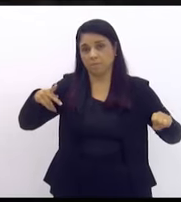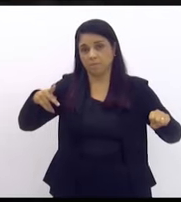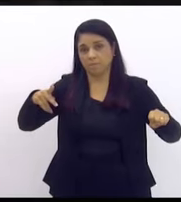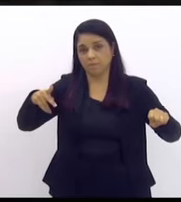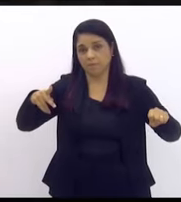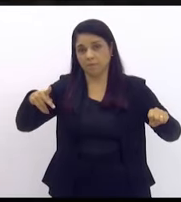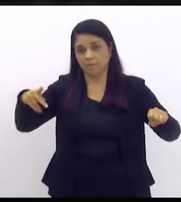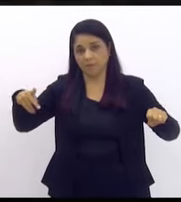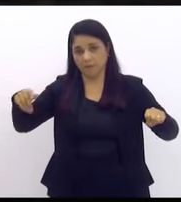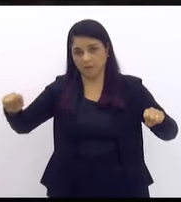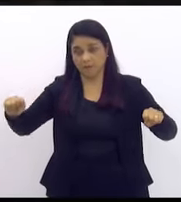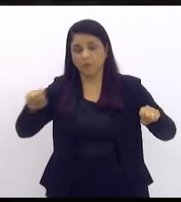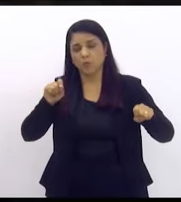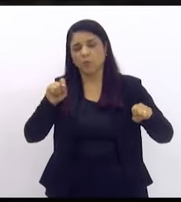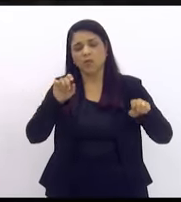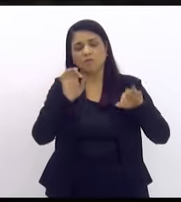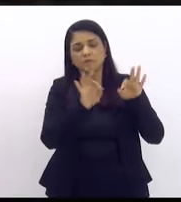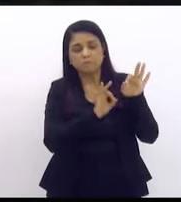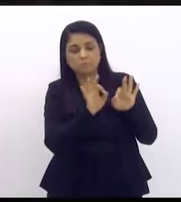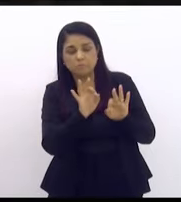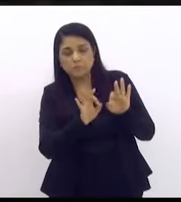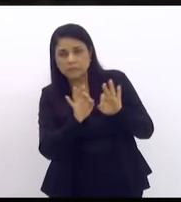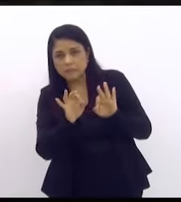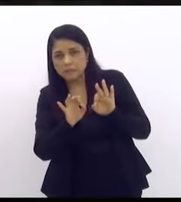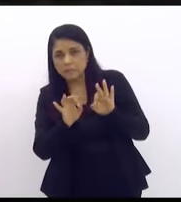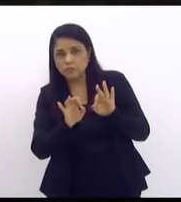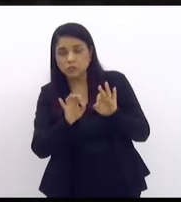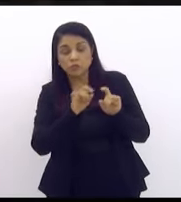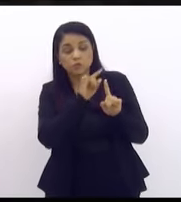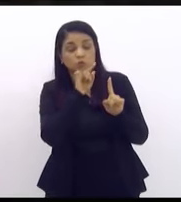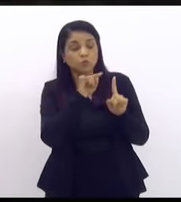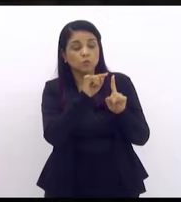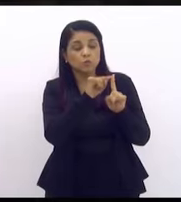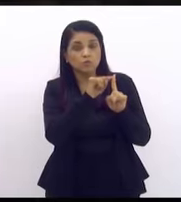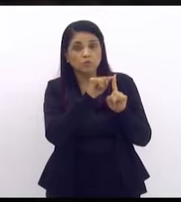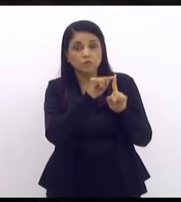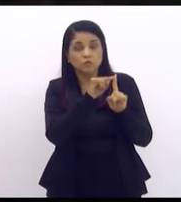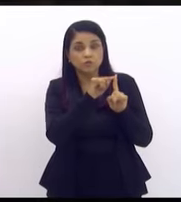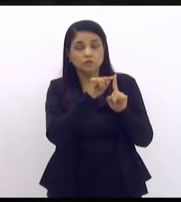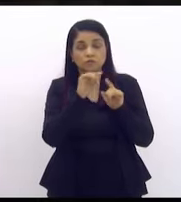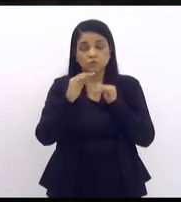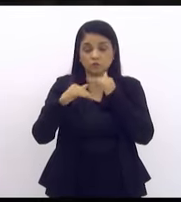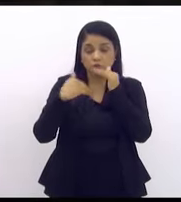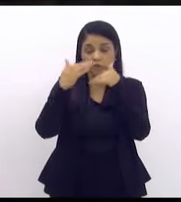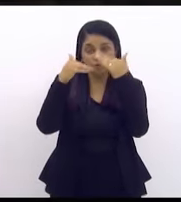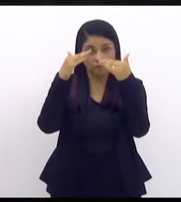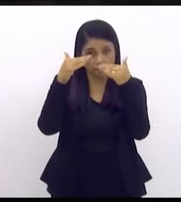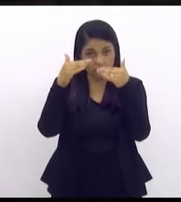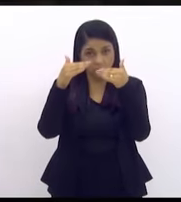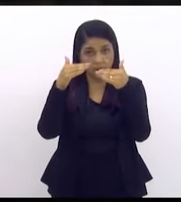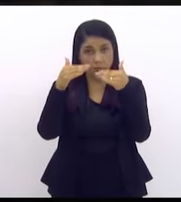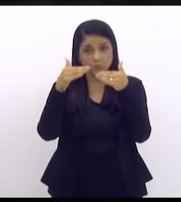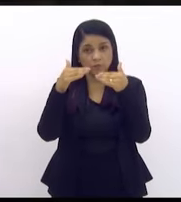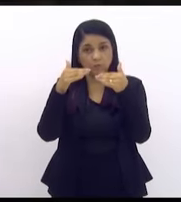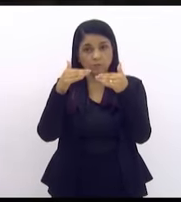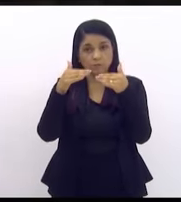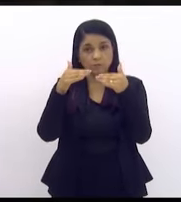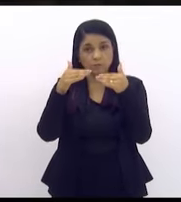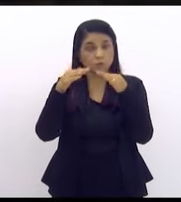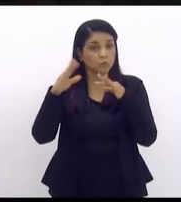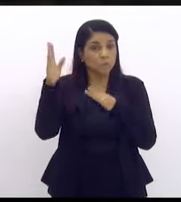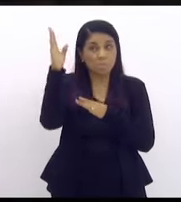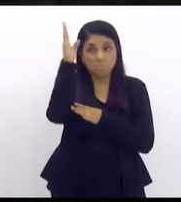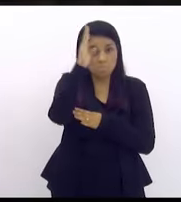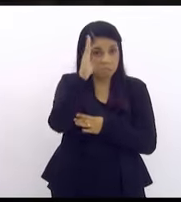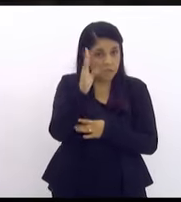concepção do planejamento? Você tem os objetivos de desenvolvimento sustentável que são para o país